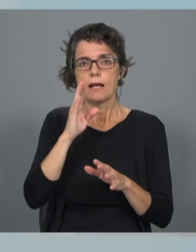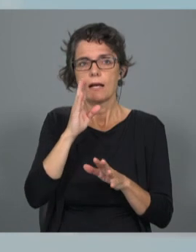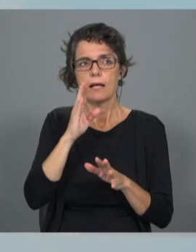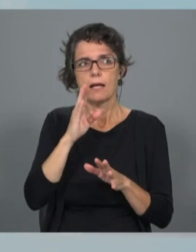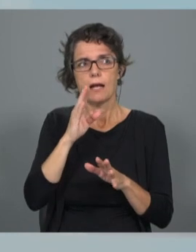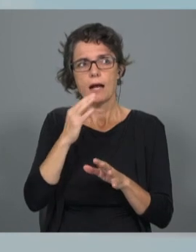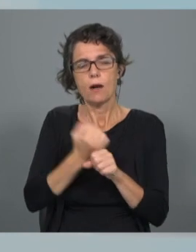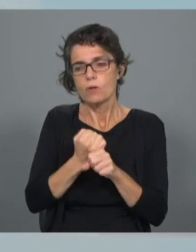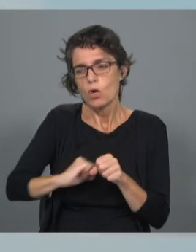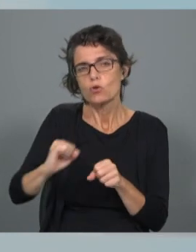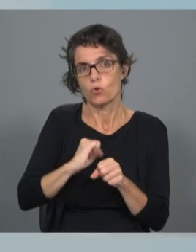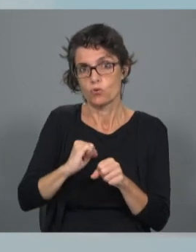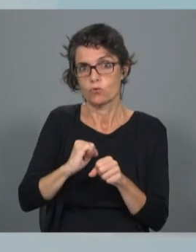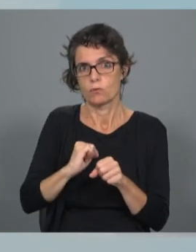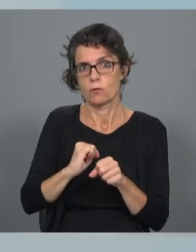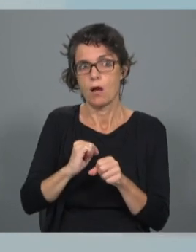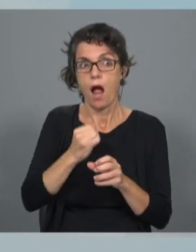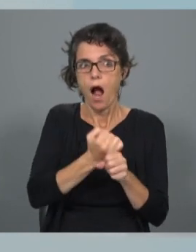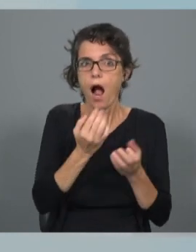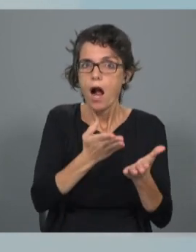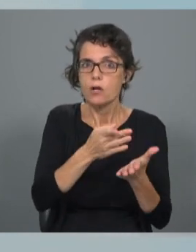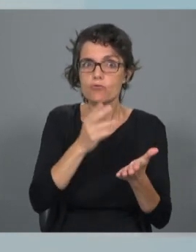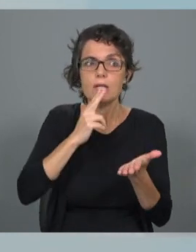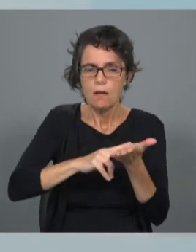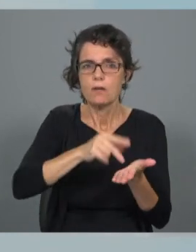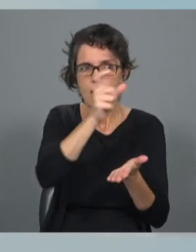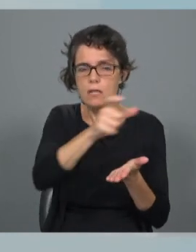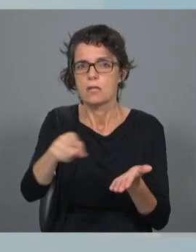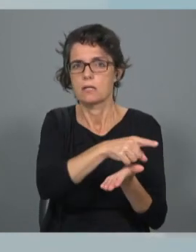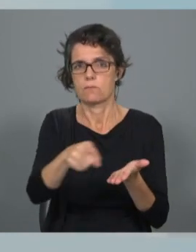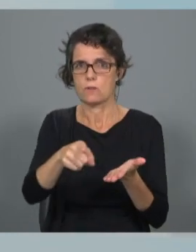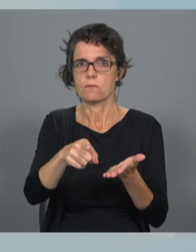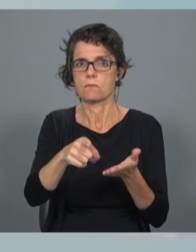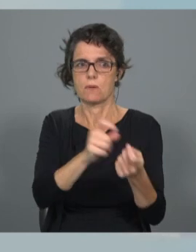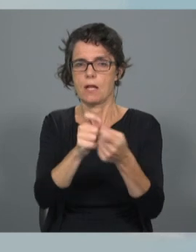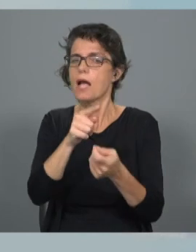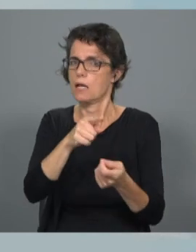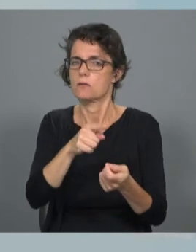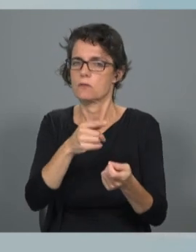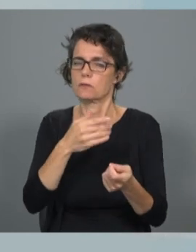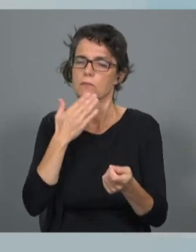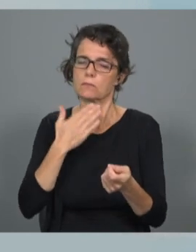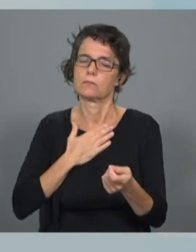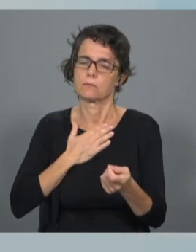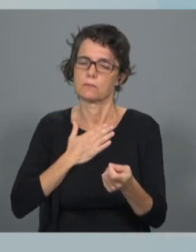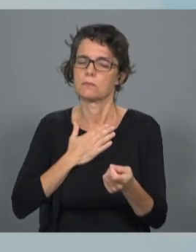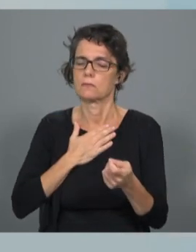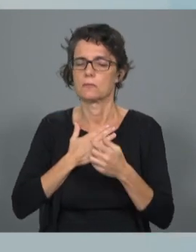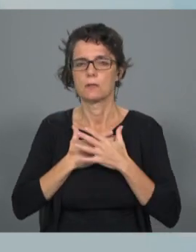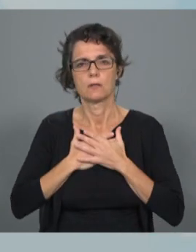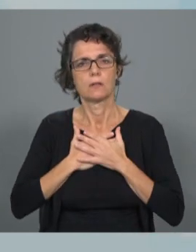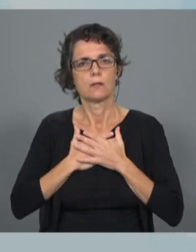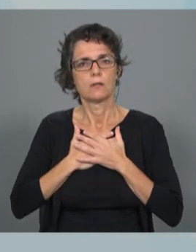profundo significado na vida daqueles que nós acompanhamos. E isso para mim significa muito.